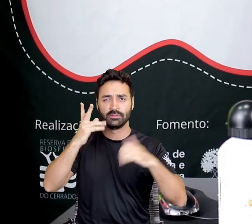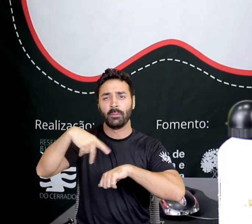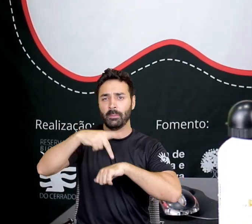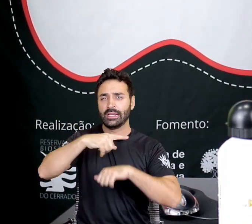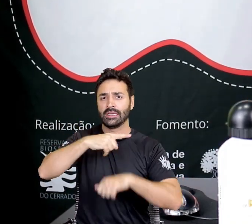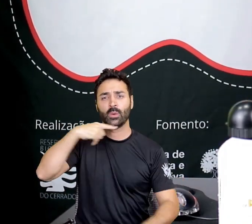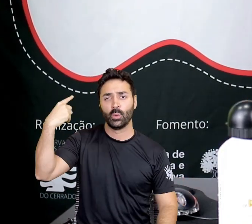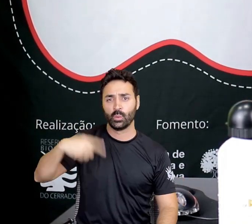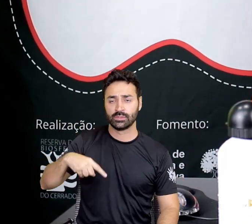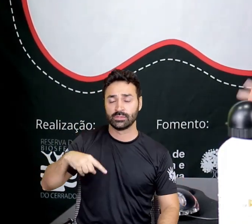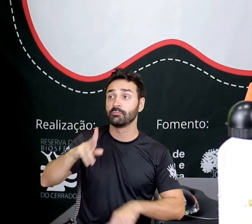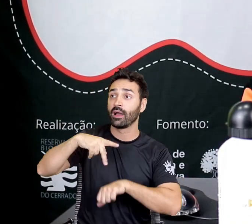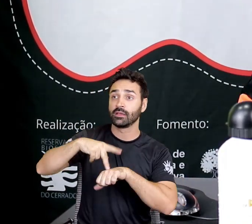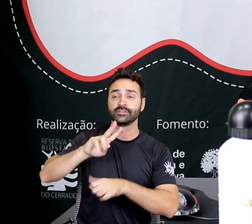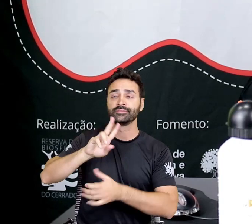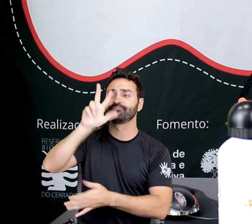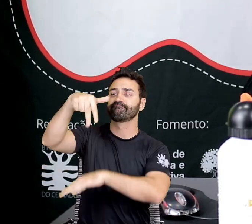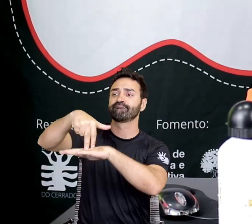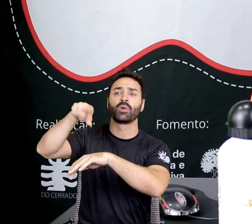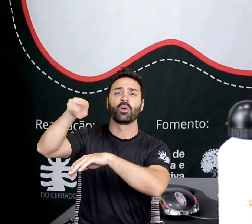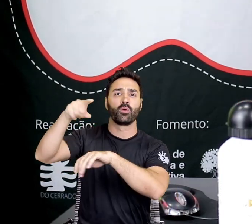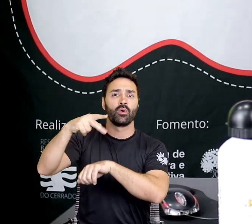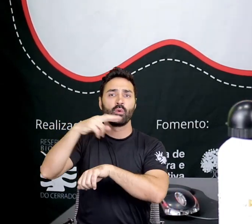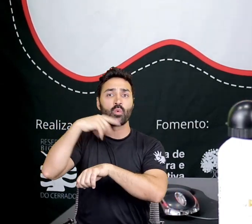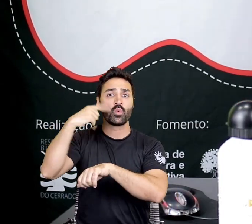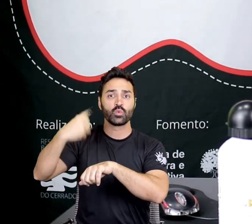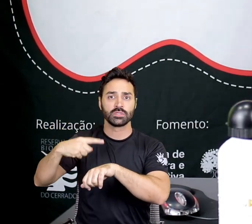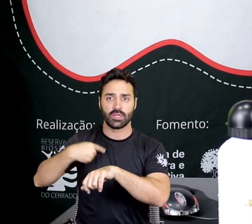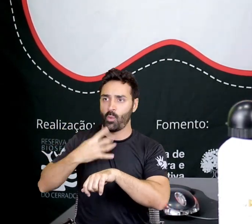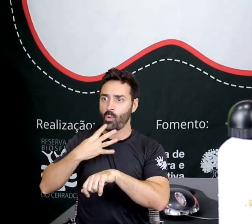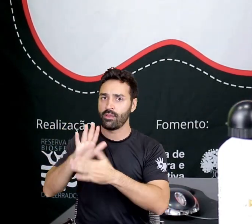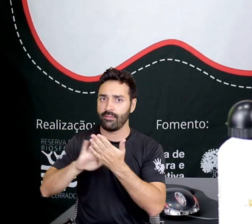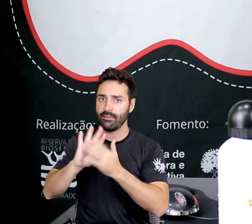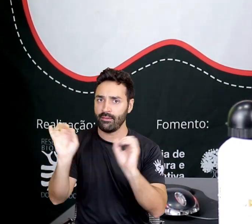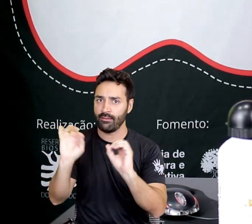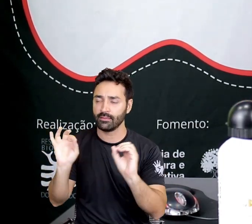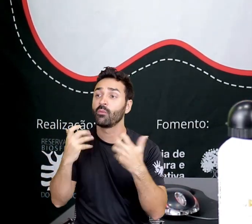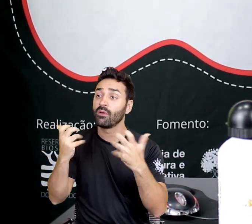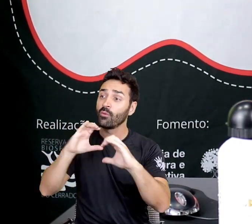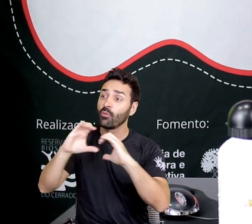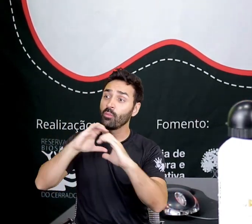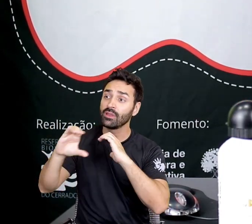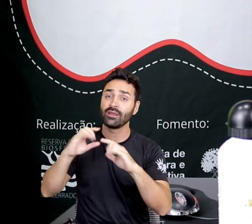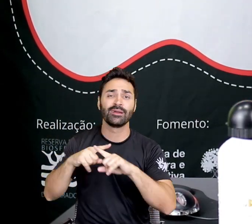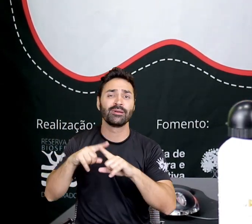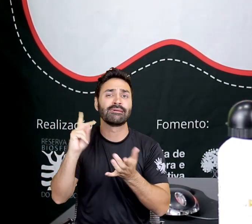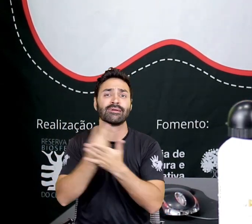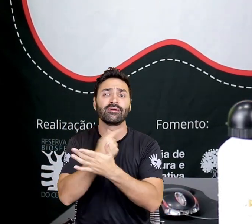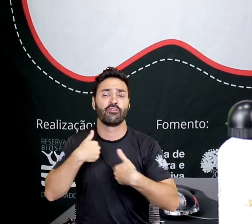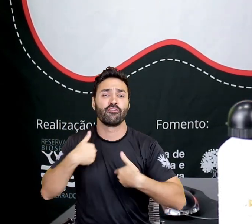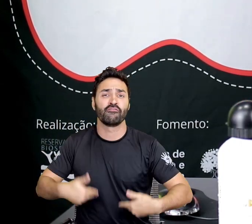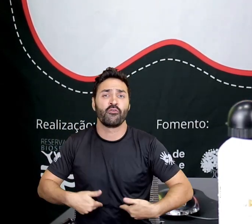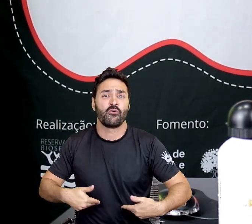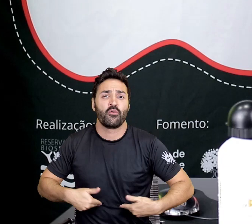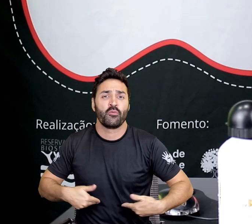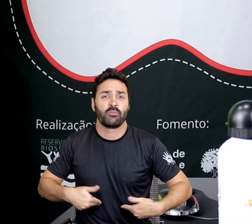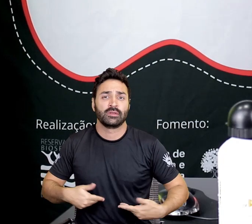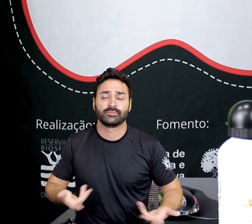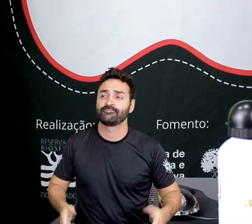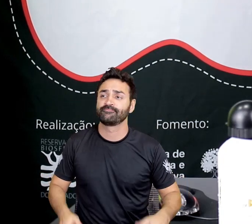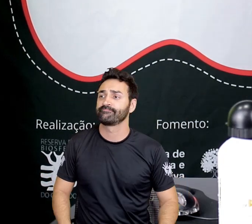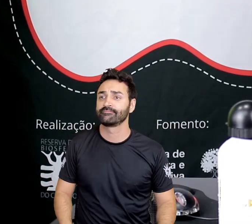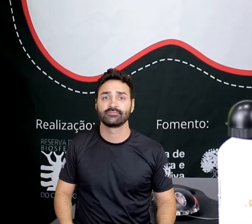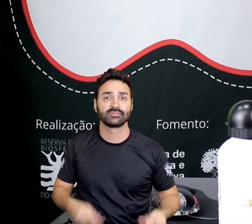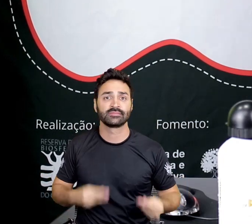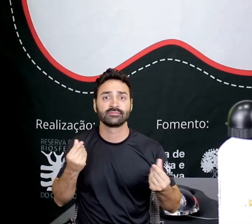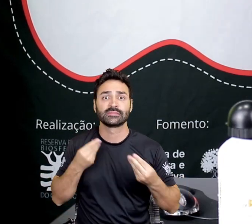Imagina, você está lá na Rússia, você não sabe nada de russo e você quer se comunicar porque você está com fome. Você vai dar um